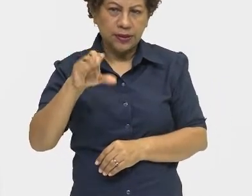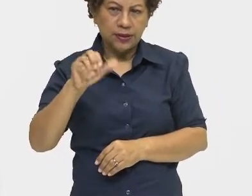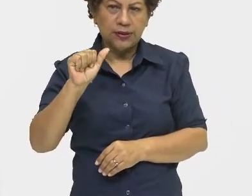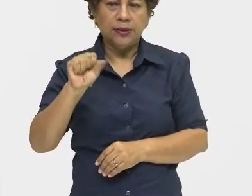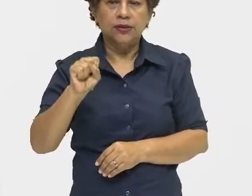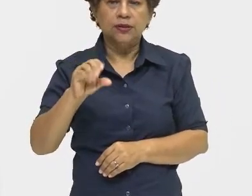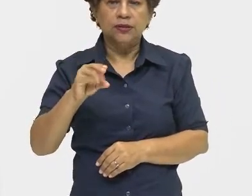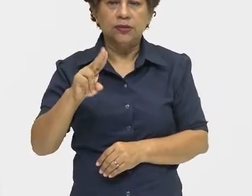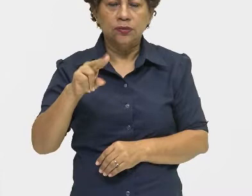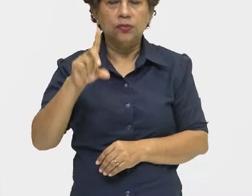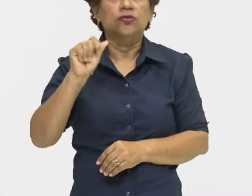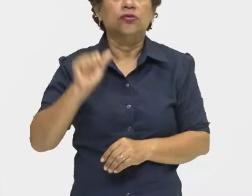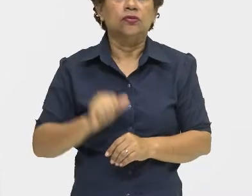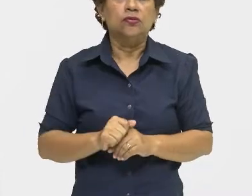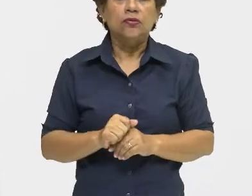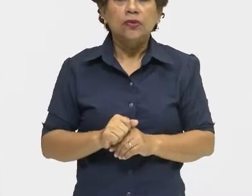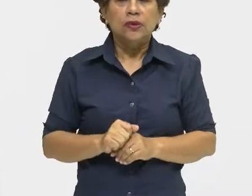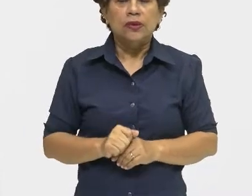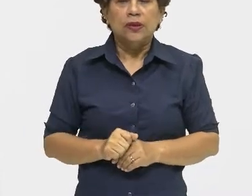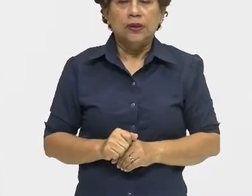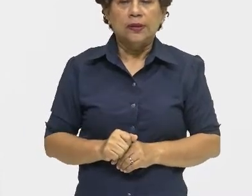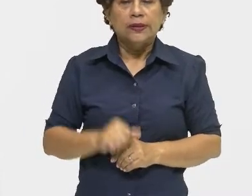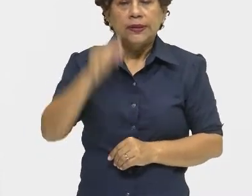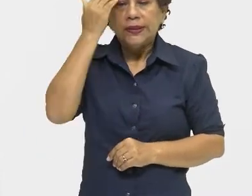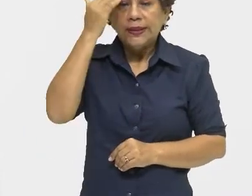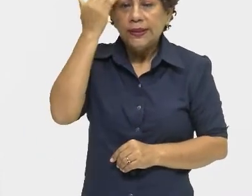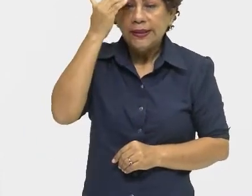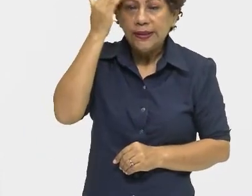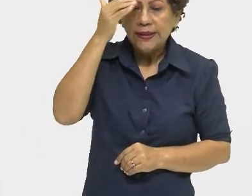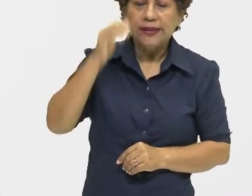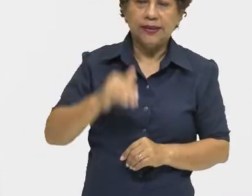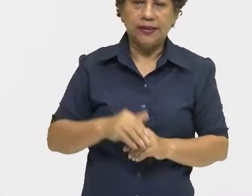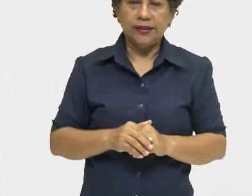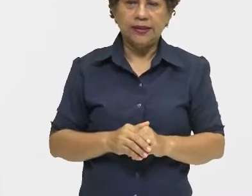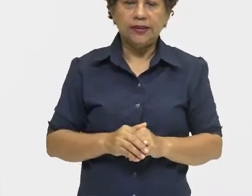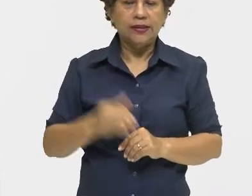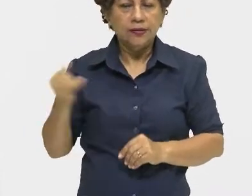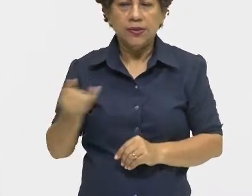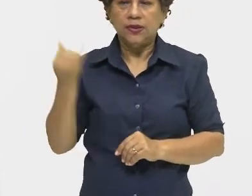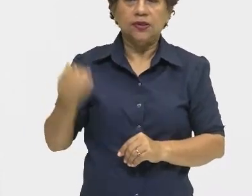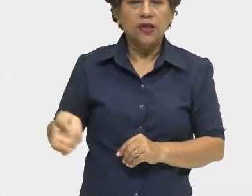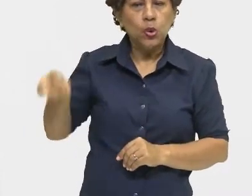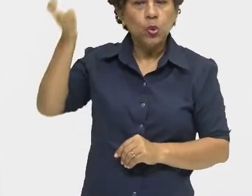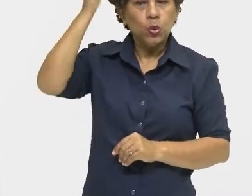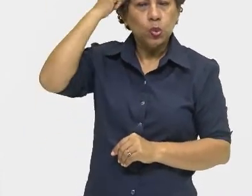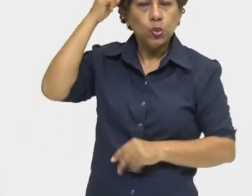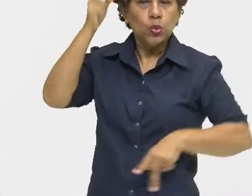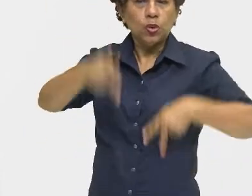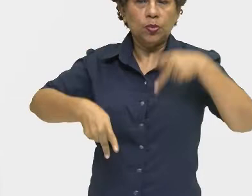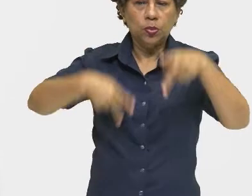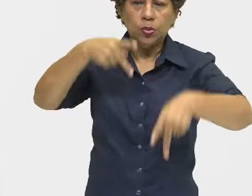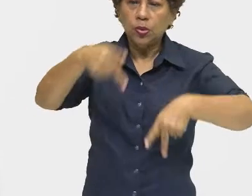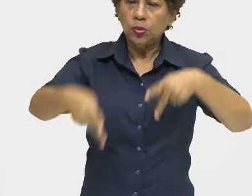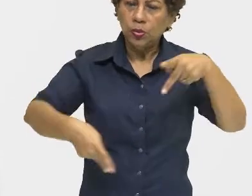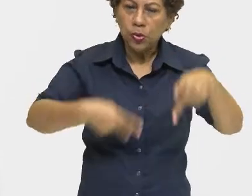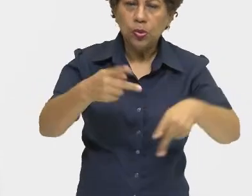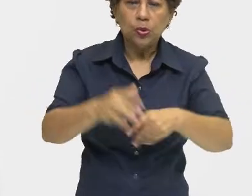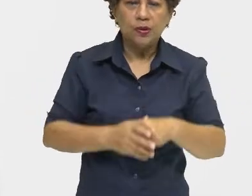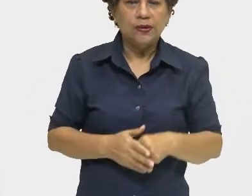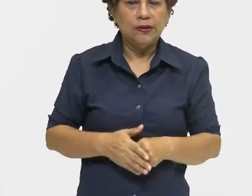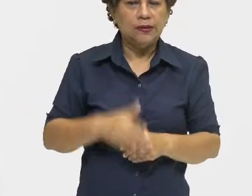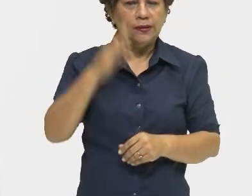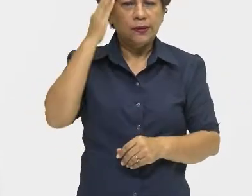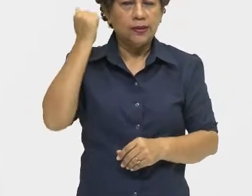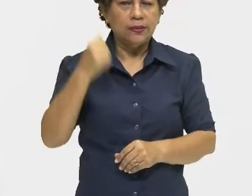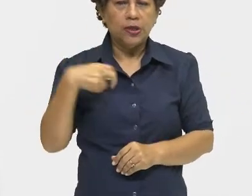da sabedoria oral, memória coletiva anteposta aos conhecimentos transmitidos